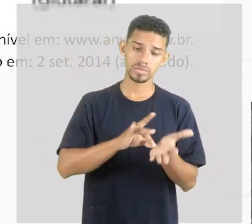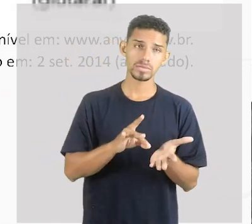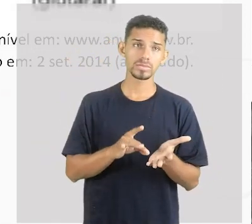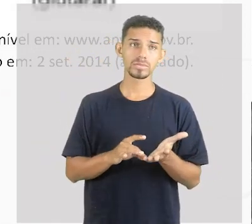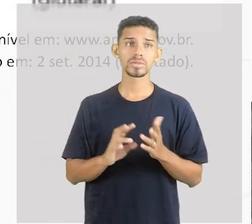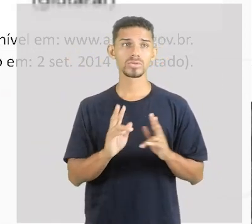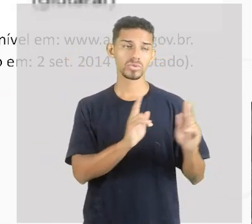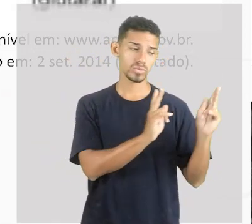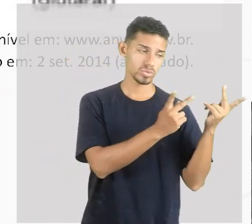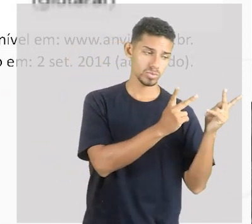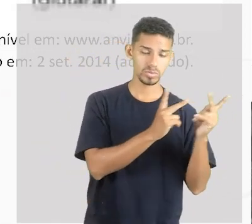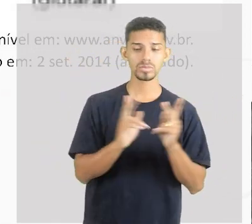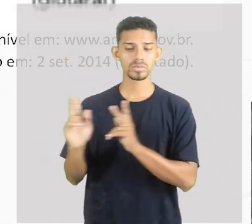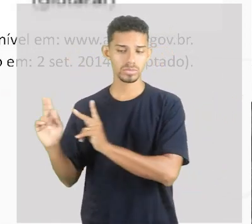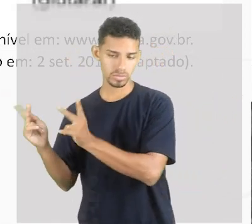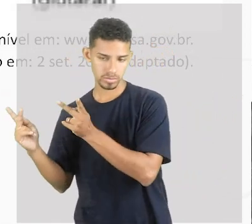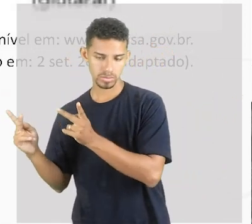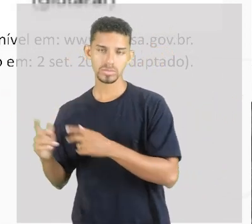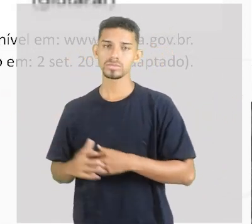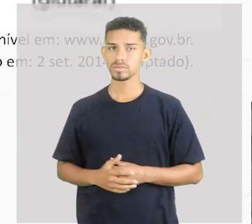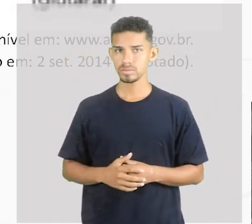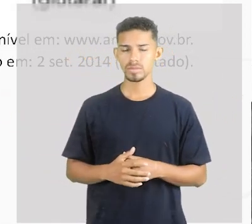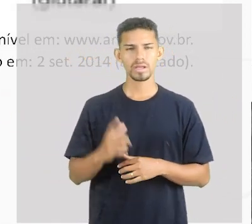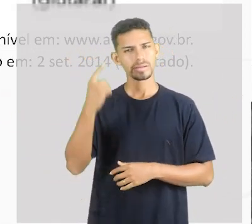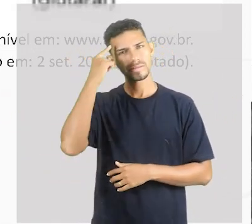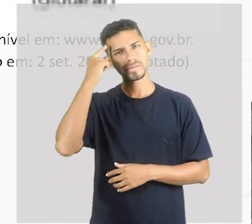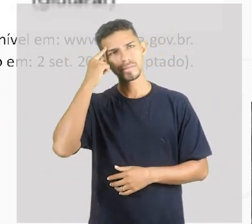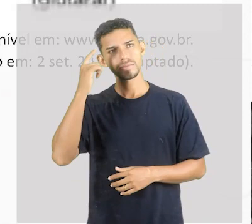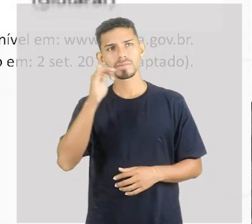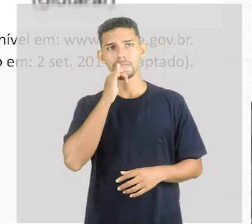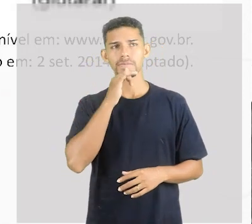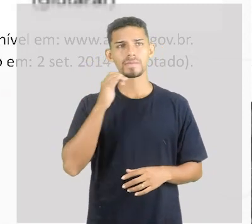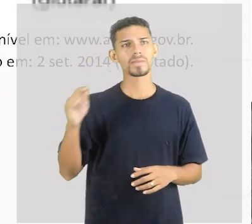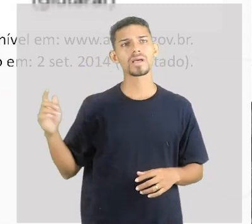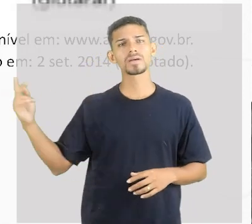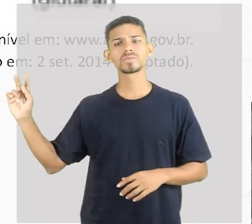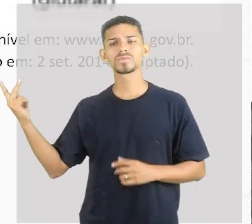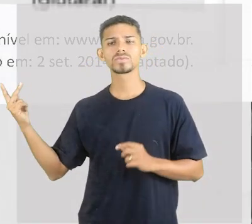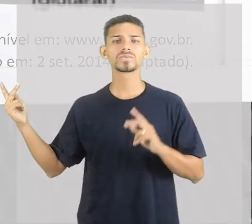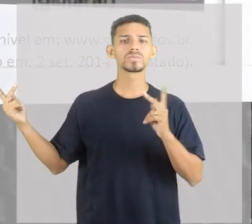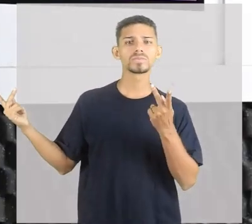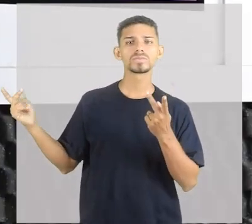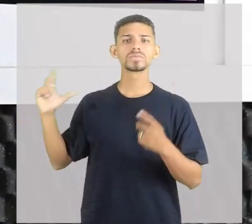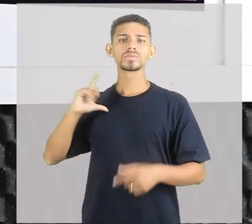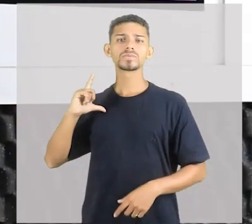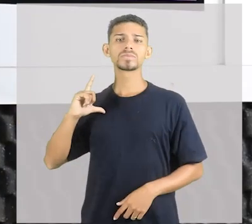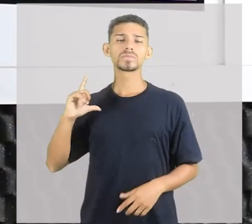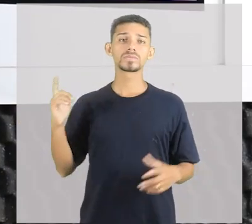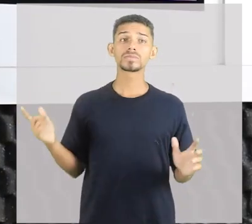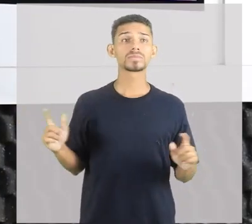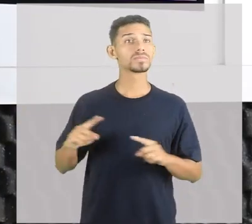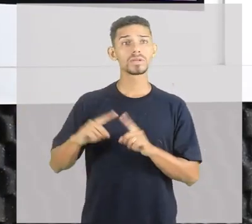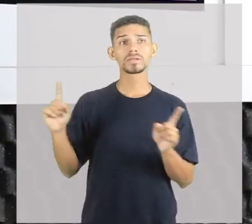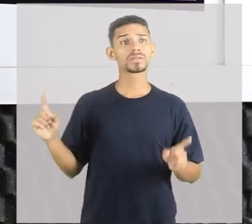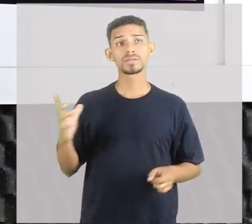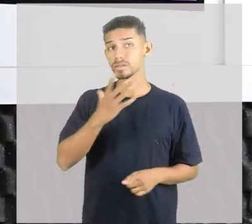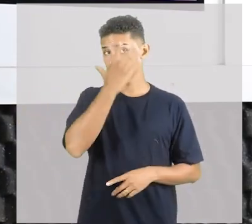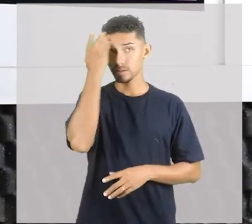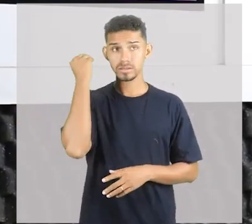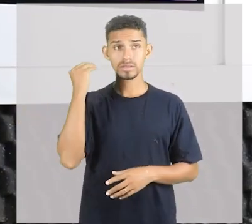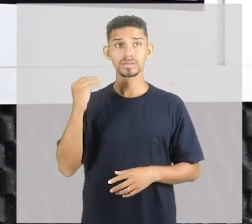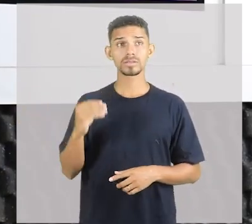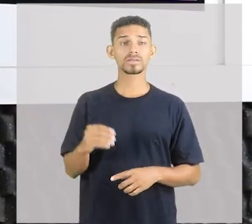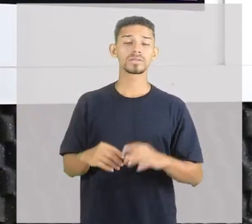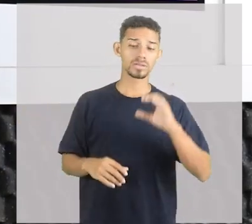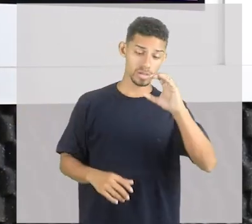dois hidrogênios. Aí quando você olha para outra estrutura, você também pensa, Daniel, só tenho dois. Mas meu filho esqueceu que